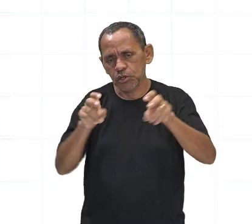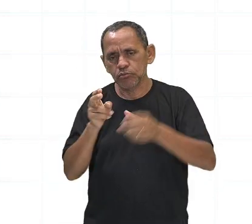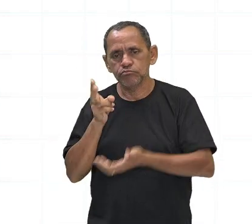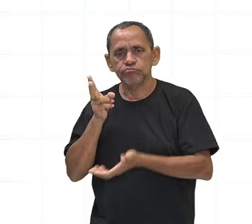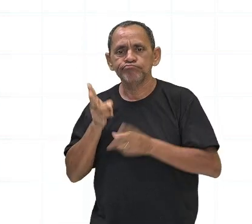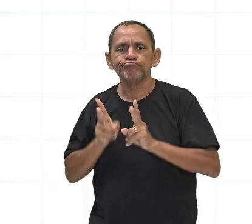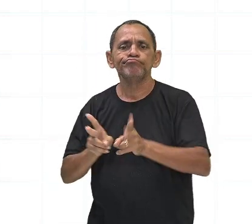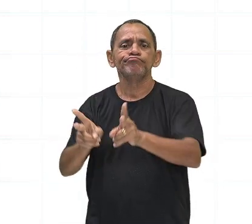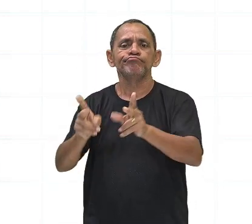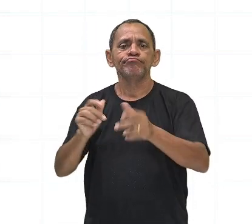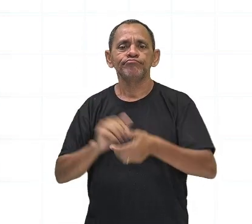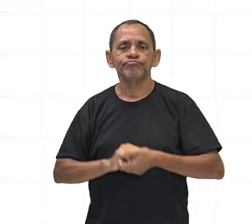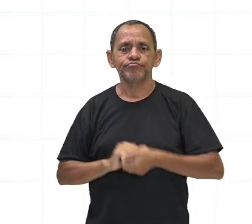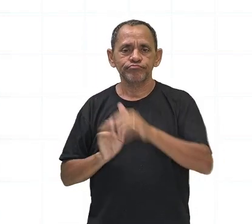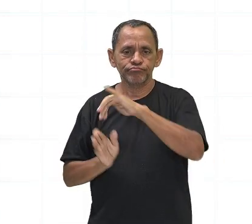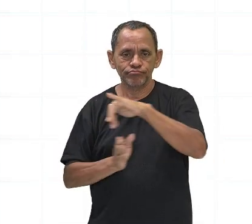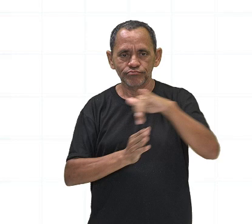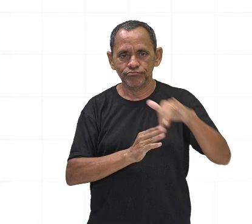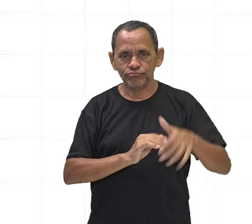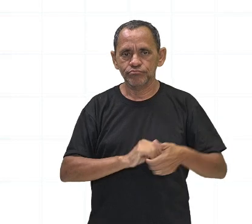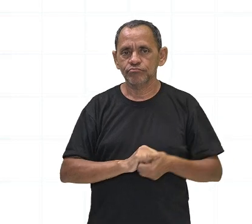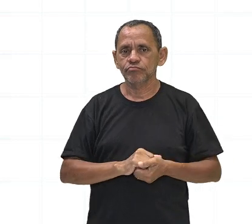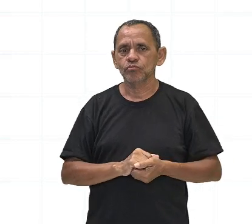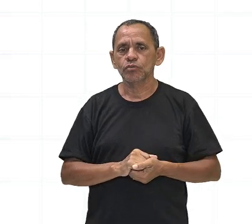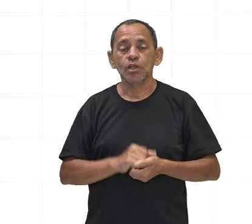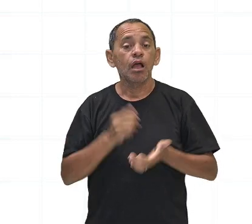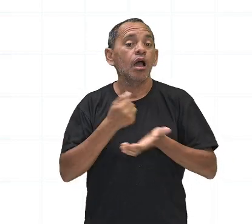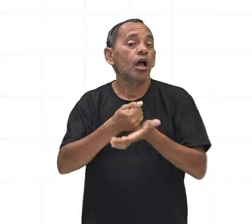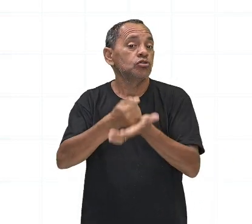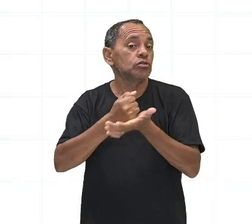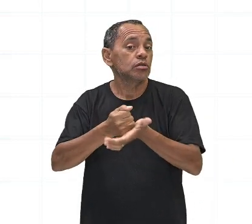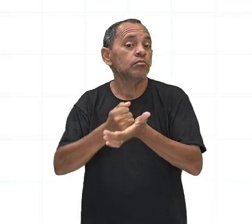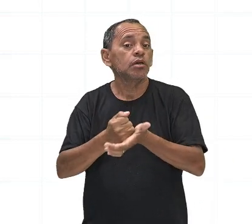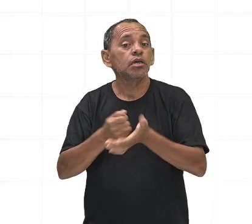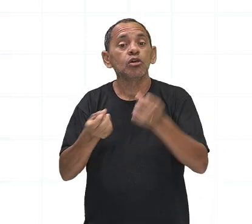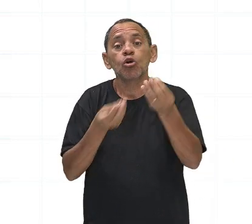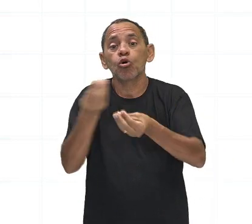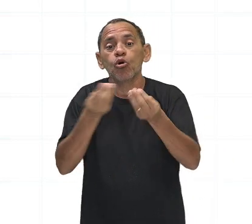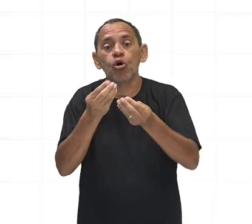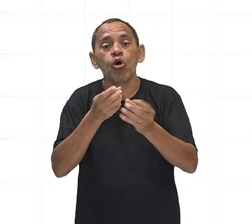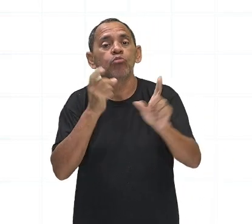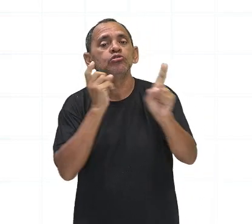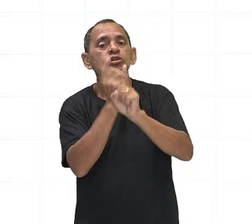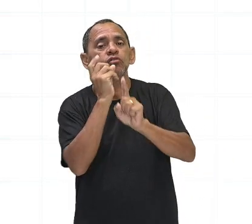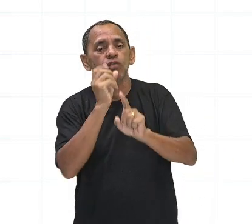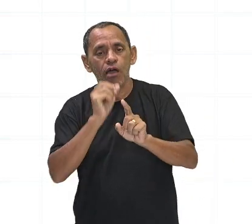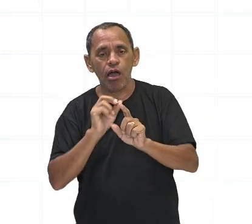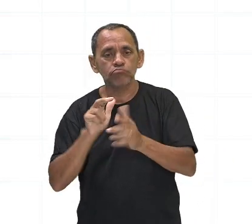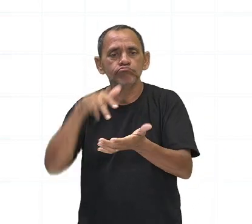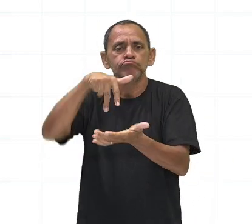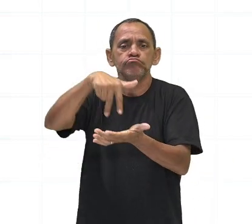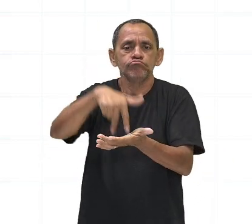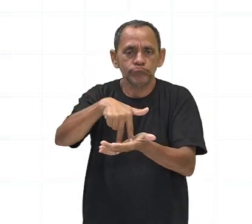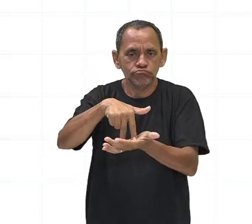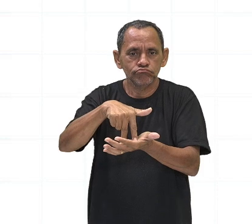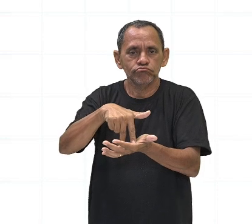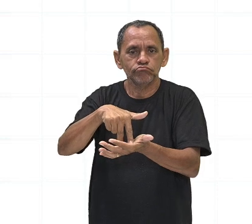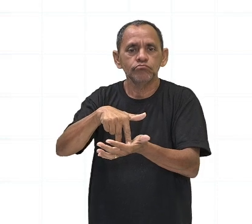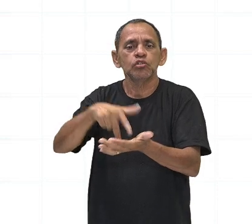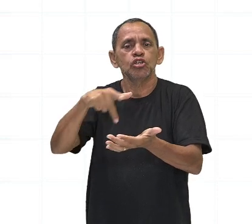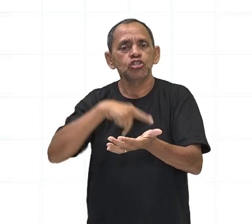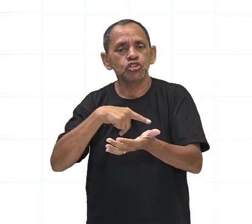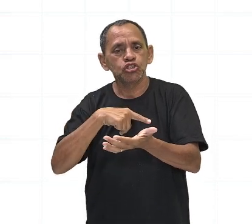então, os modalizadores, eles ajudam a identificar o posicionamento assumido pelo locutor, né, ou